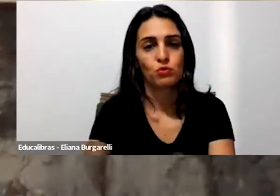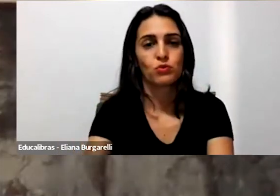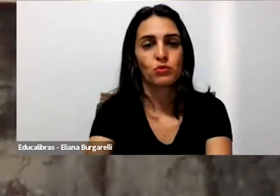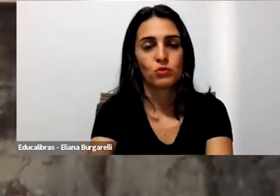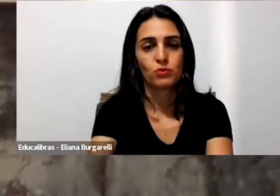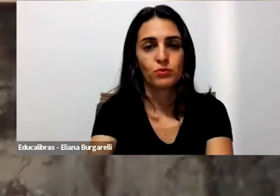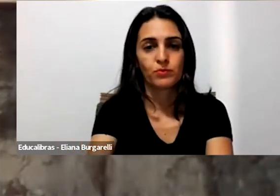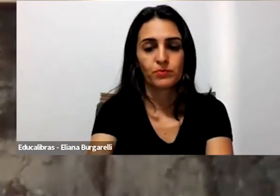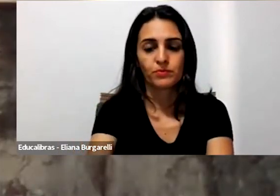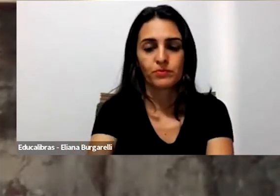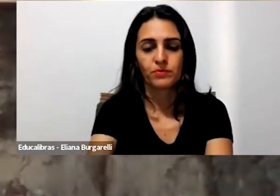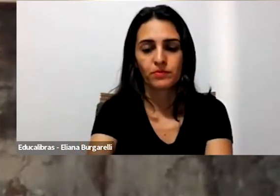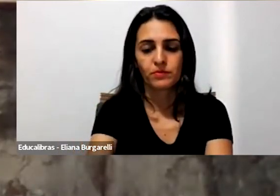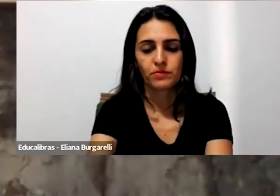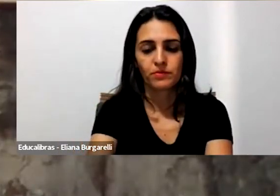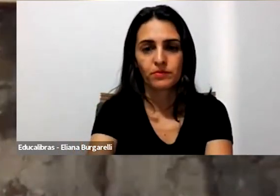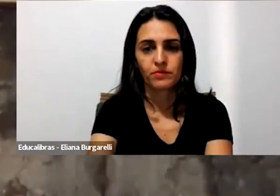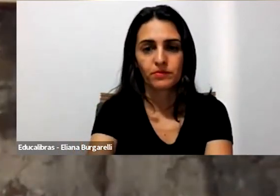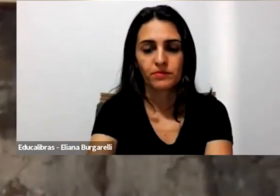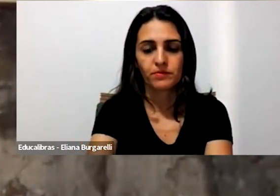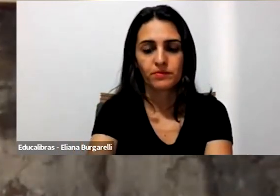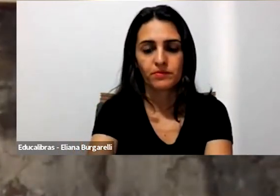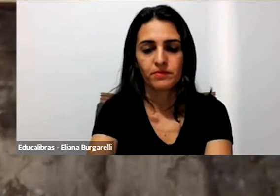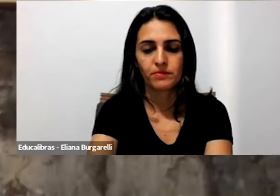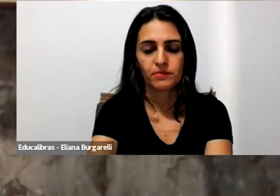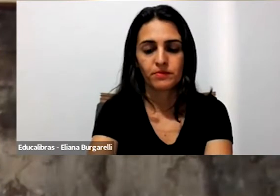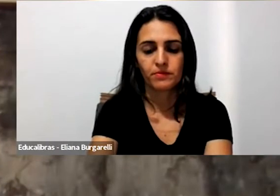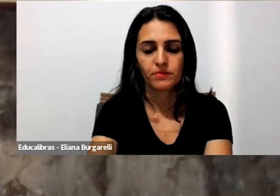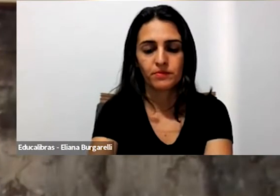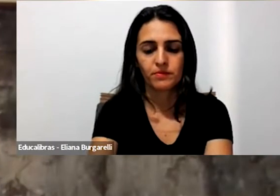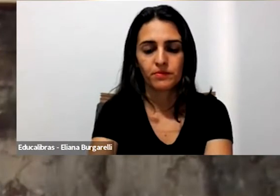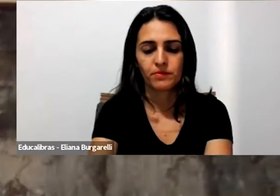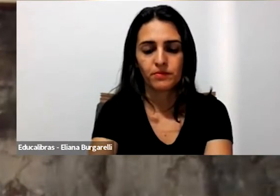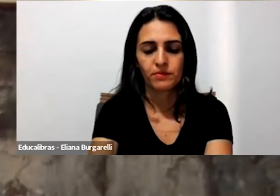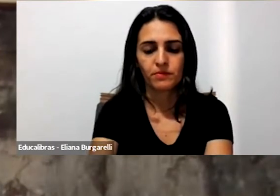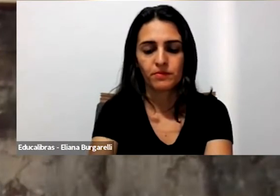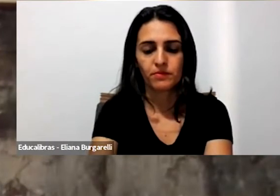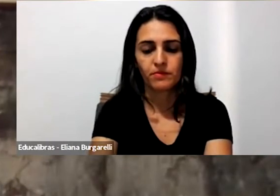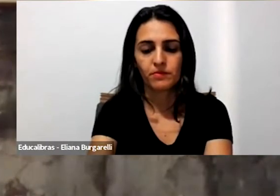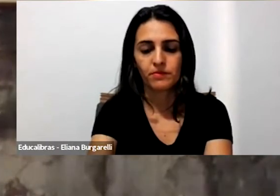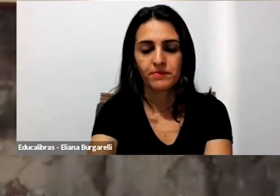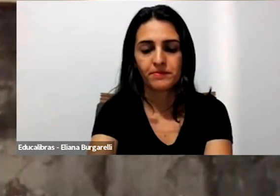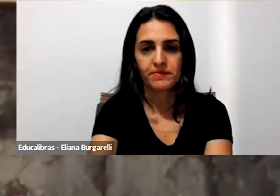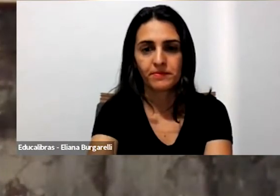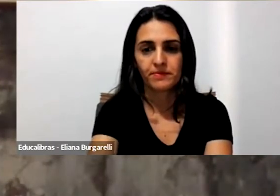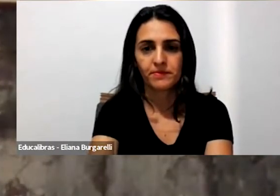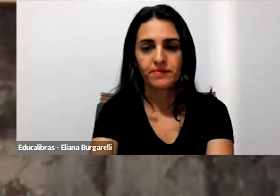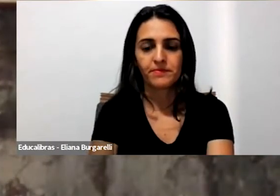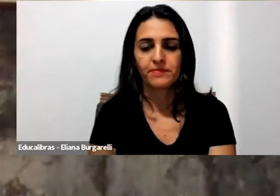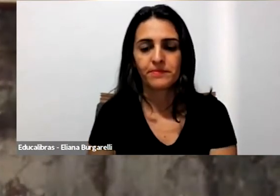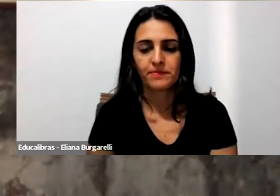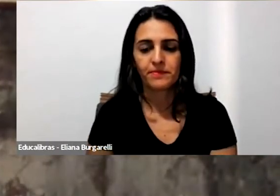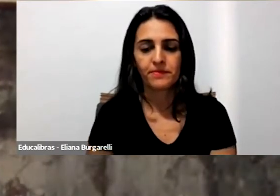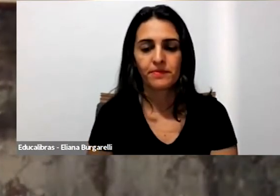da floresta tropical do Mekong. Essa é a dimensão da destruição, do impacto que a gente tem que entender quando a gente vem trabalhar junto, e eu acho que a pergunta dela é